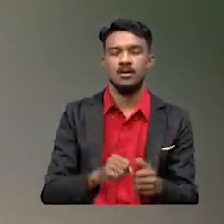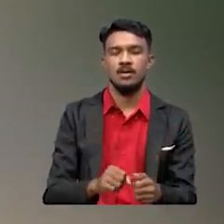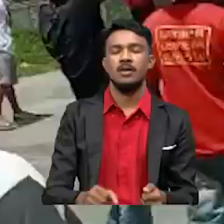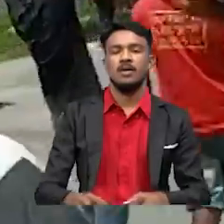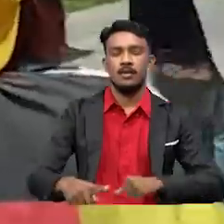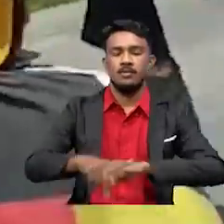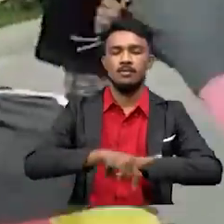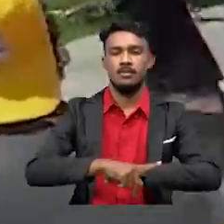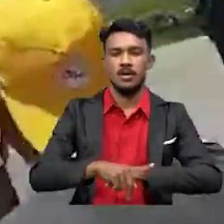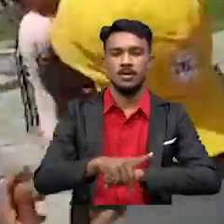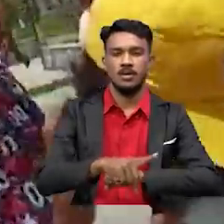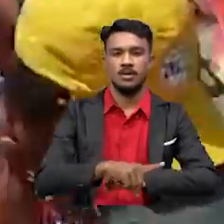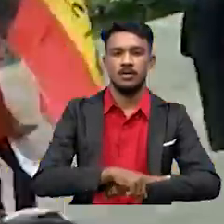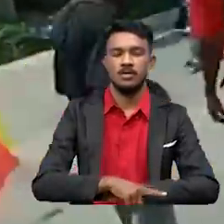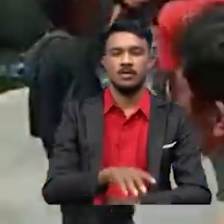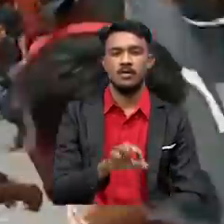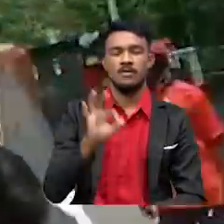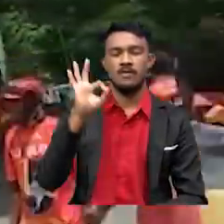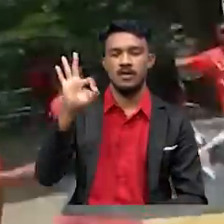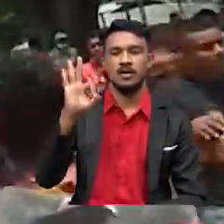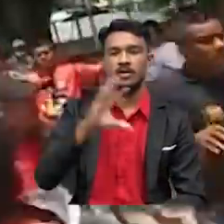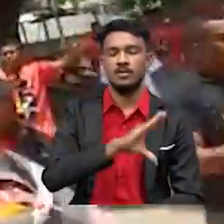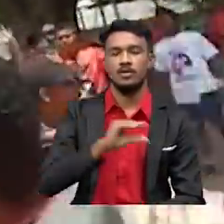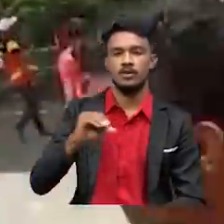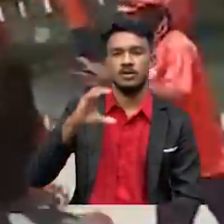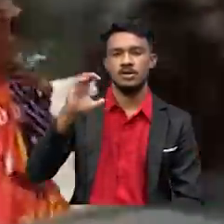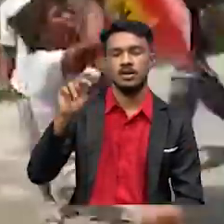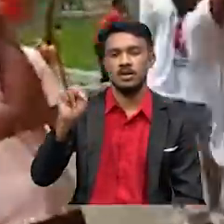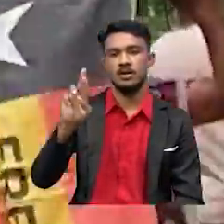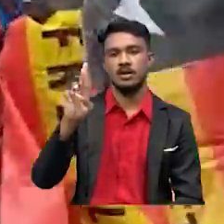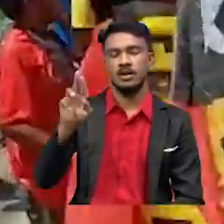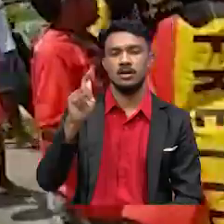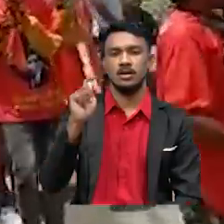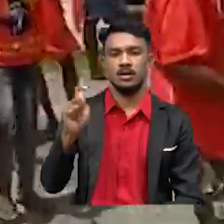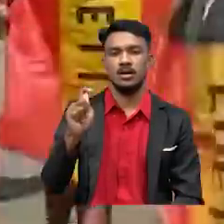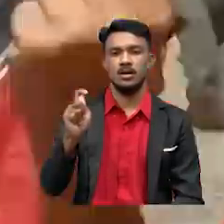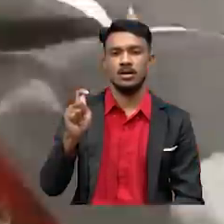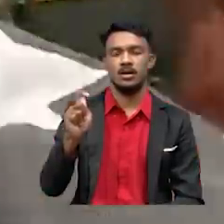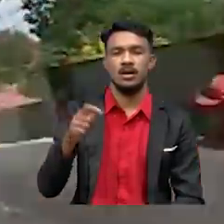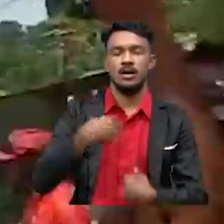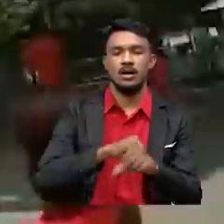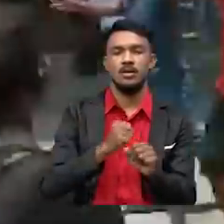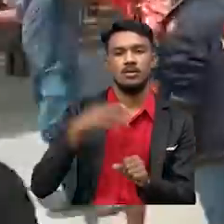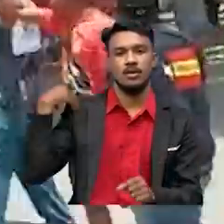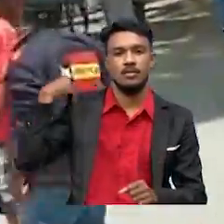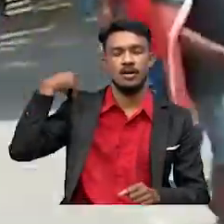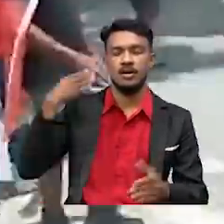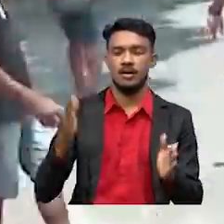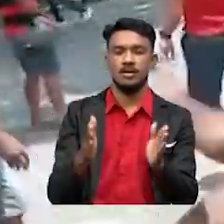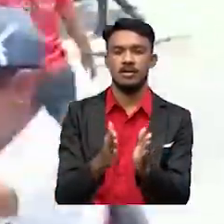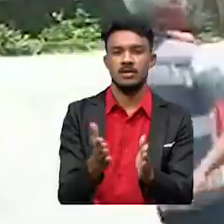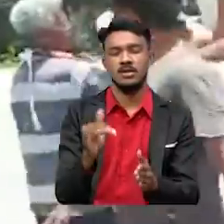be Fretilin ho senator mas halte fal mini campanha be mutulos ne leila permiti fora de agenda né